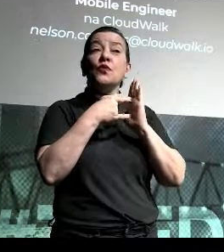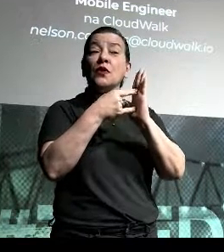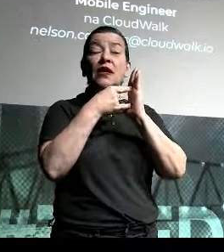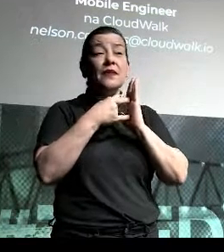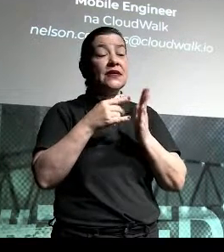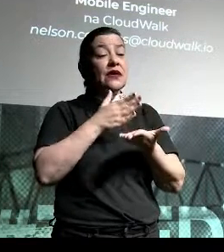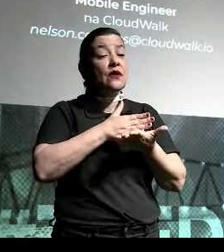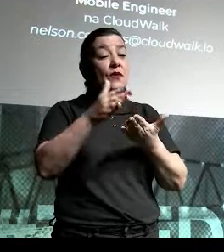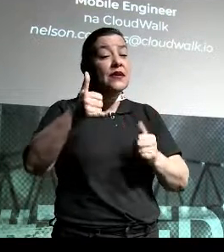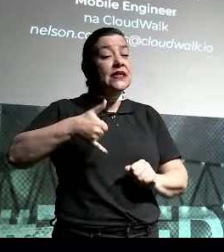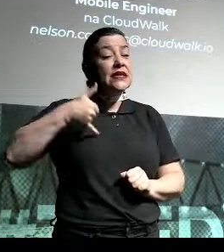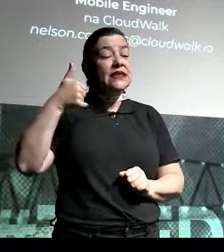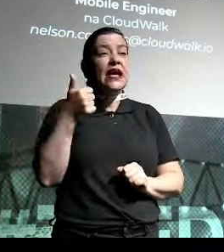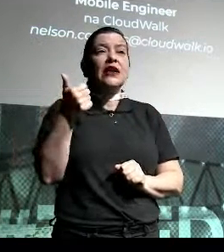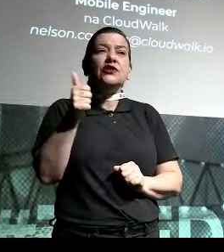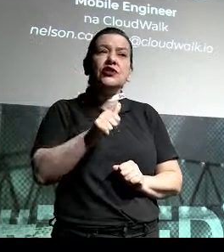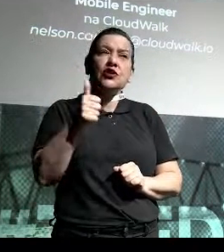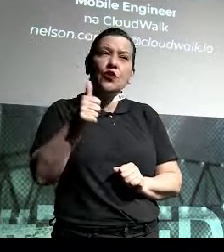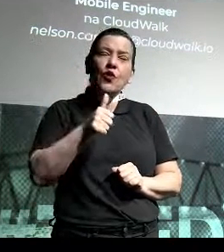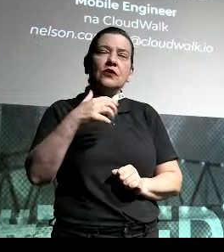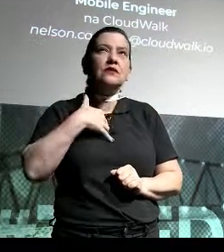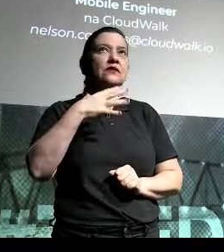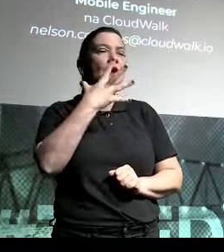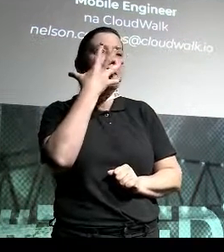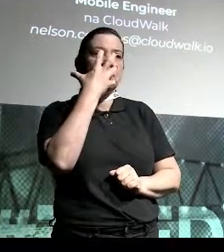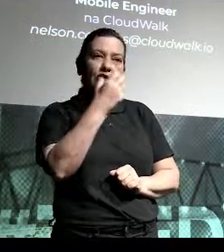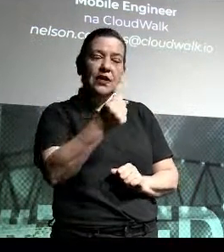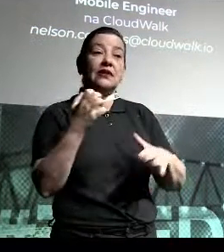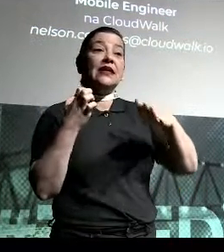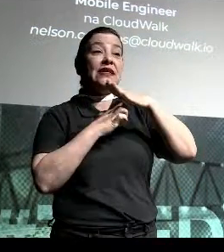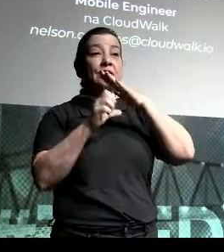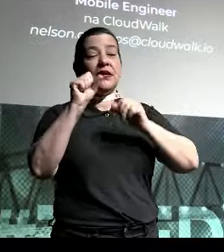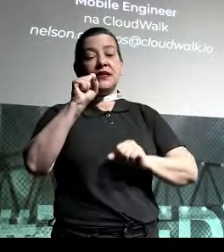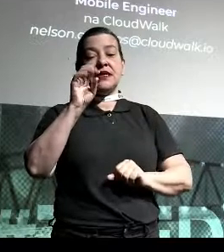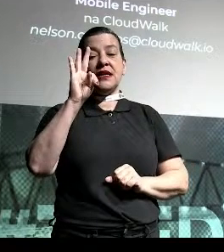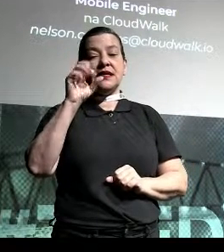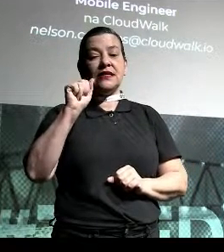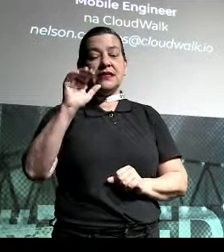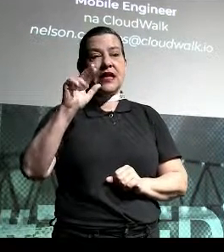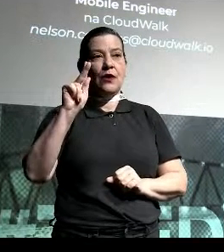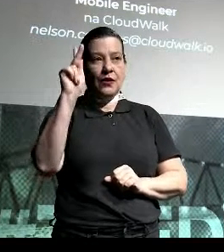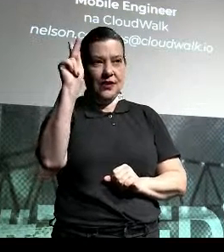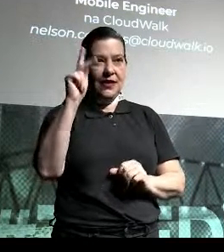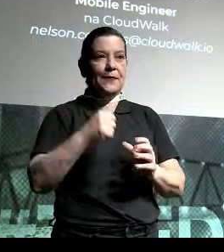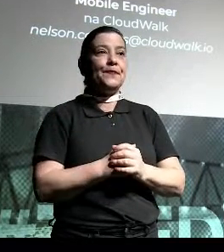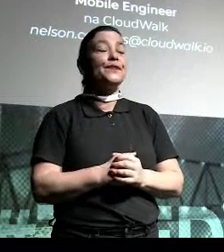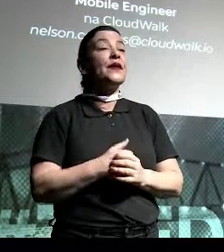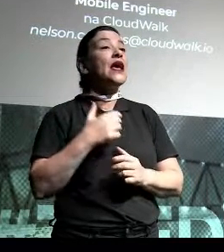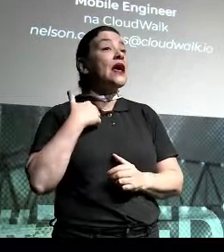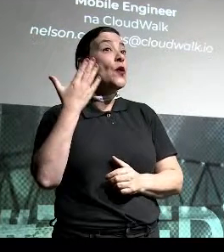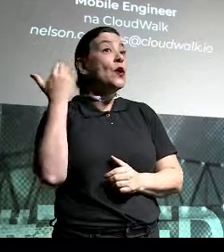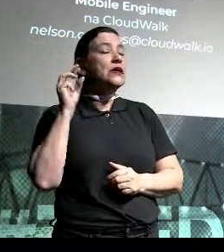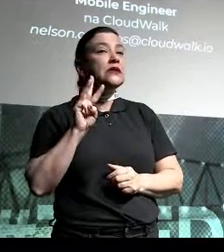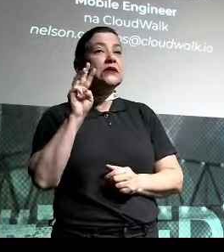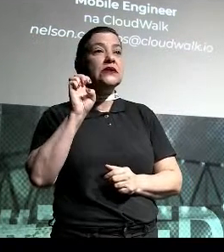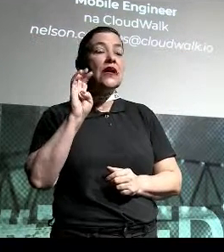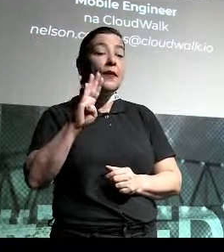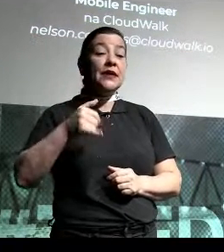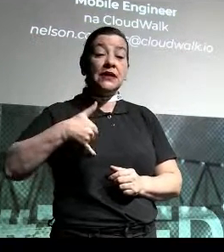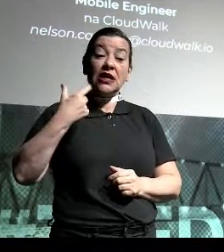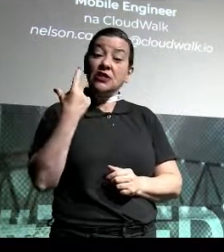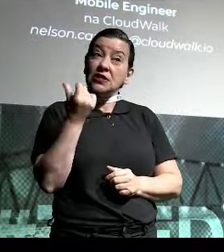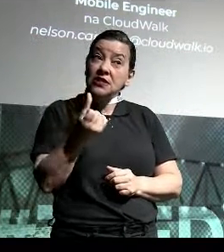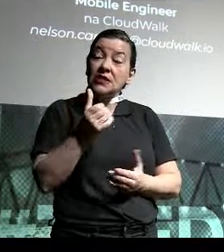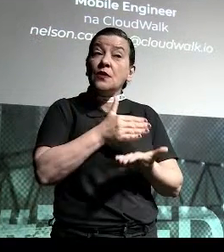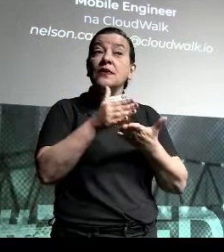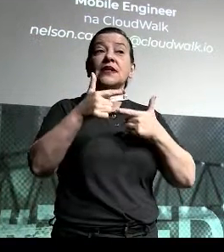né? Desde lá eu estudo programação, sou apaixonado por essa área, desde que eu comecei com o desenvolvimento web, e com 16 anos eu comecei